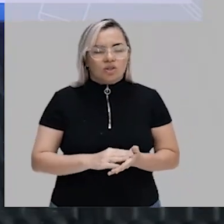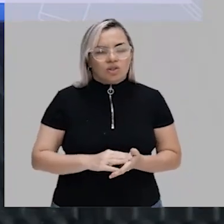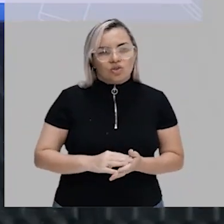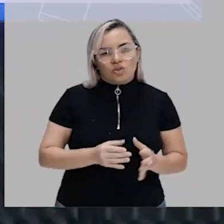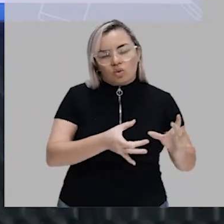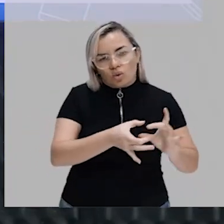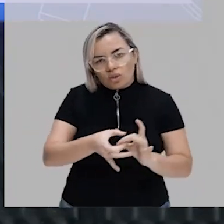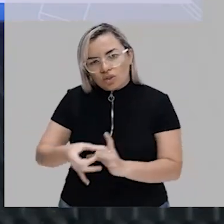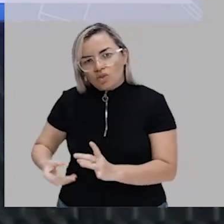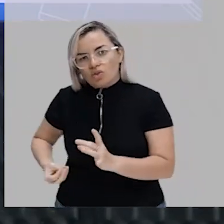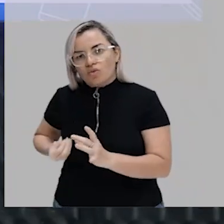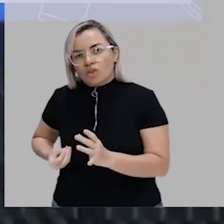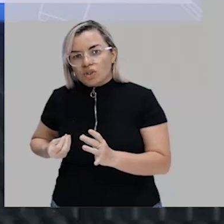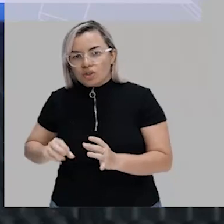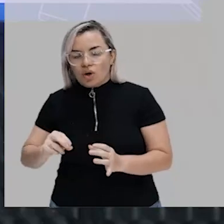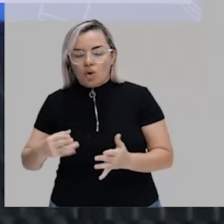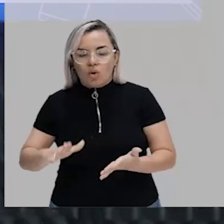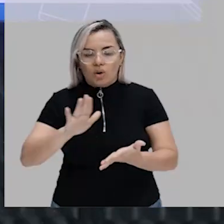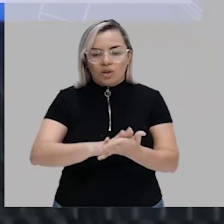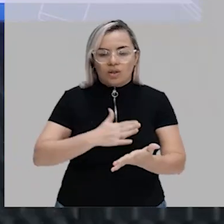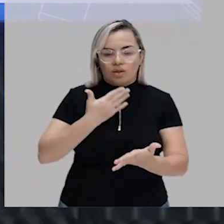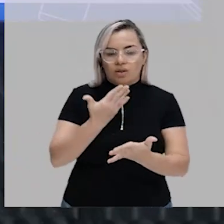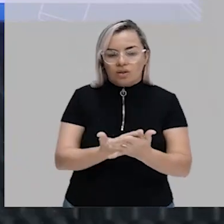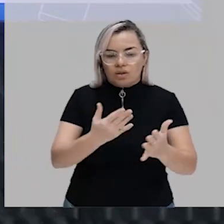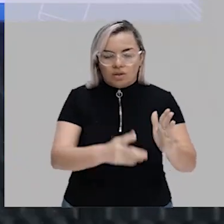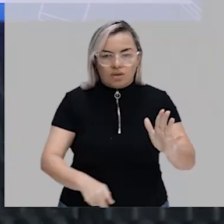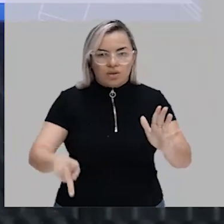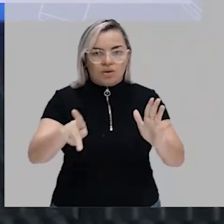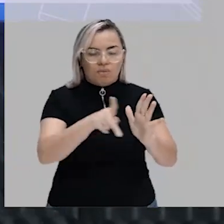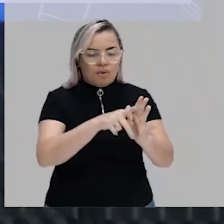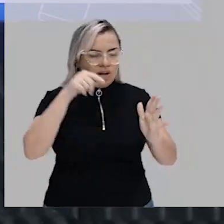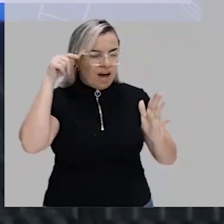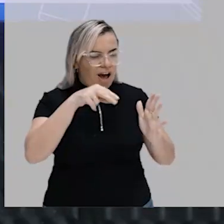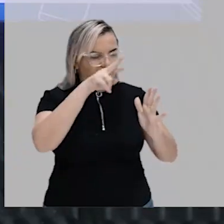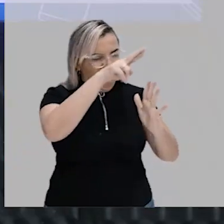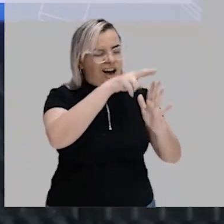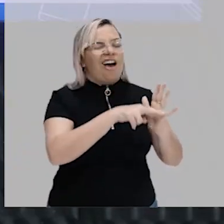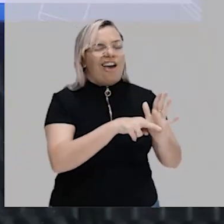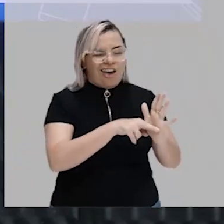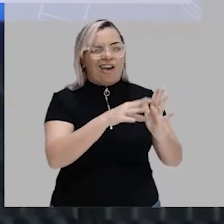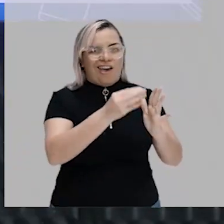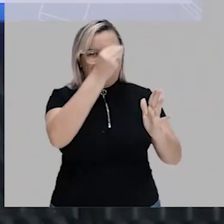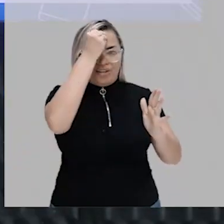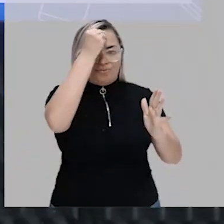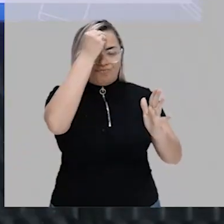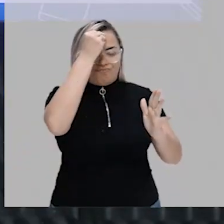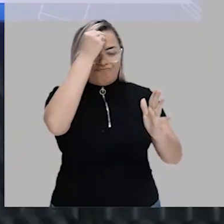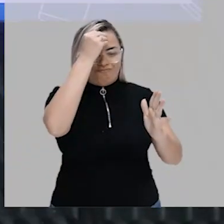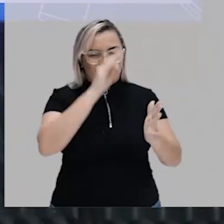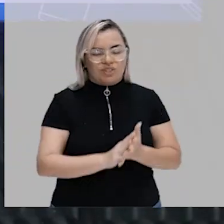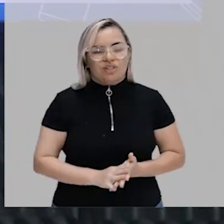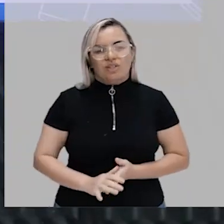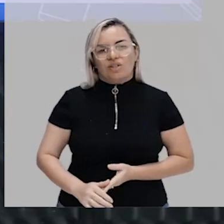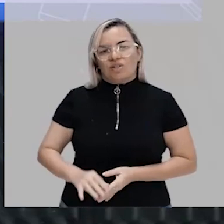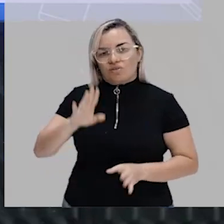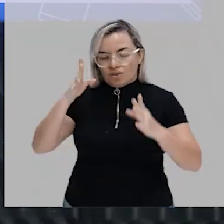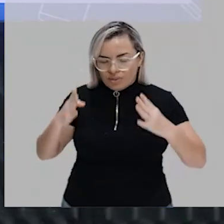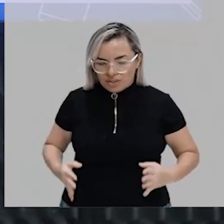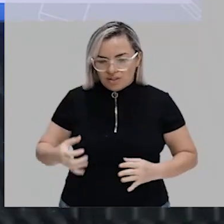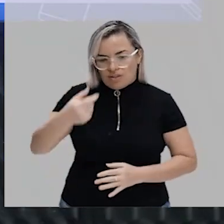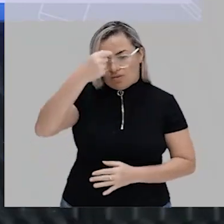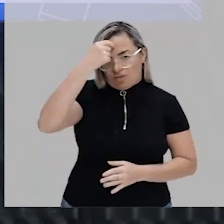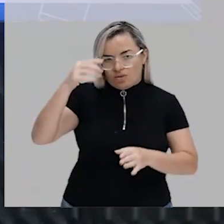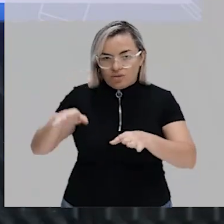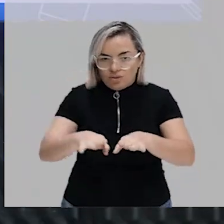interpretações particulares, que são tomadas como regra. Se a gente for analisar o senso comum do ponto de vista da